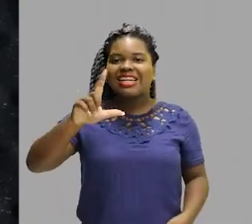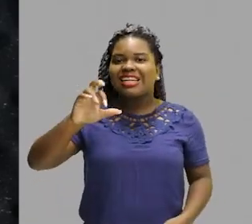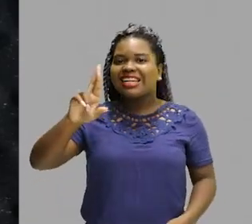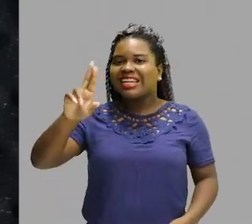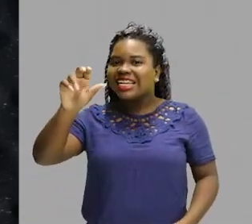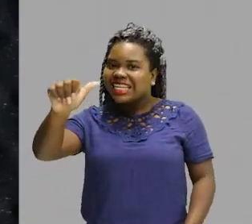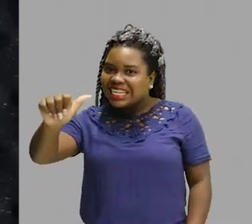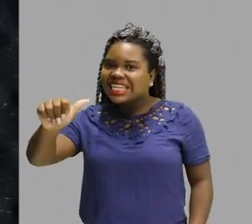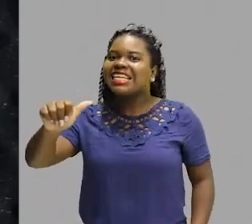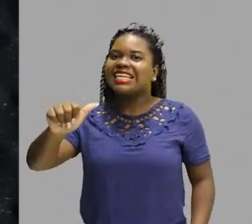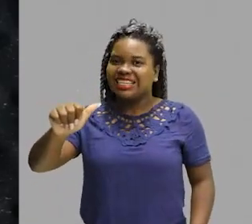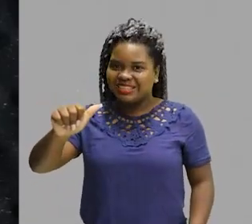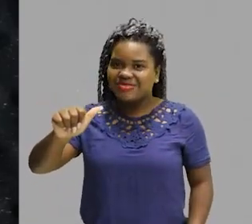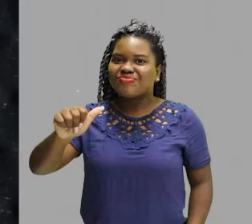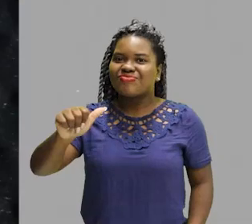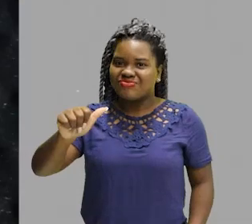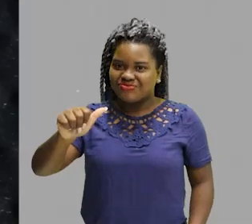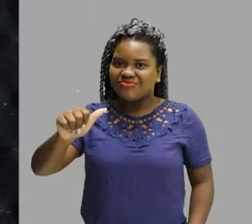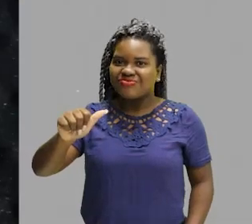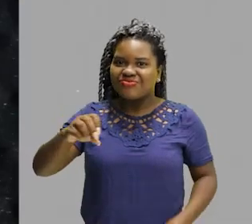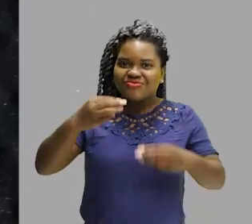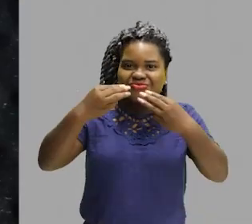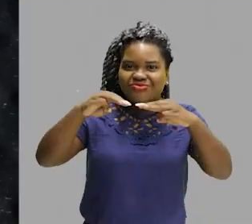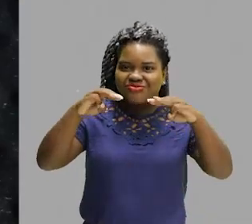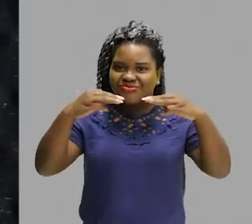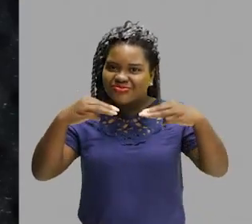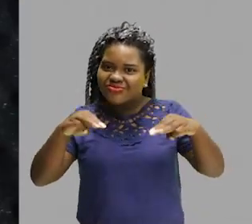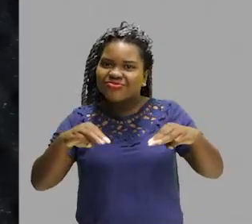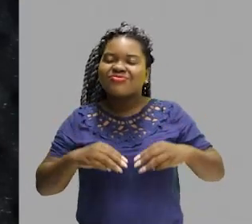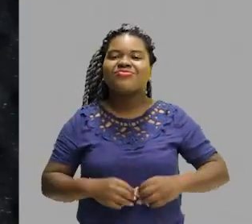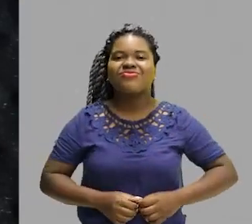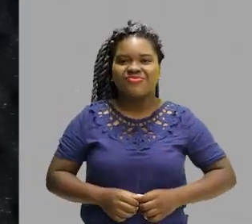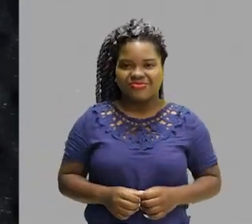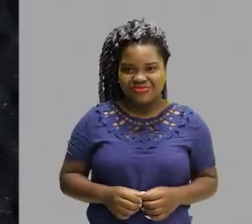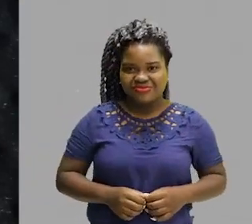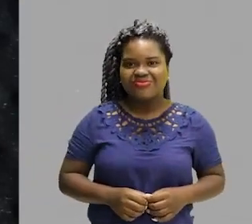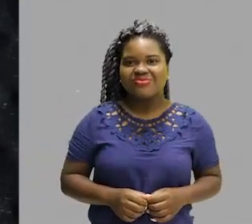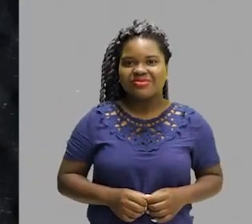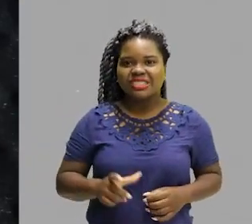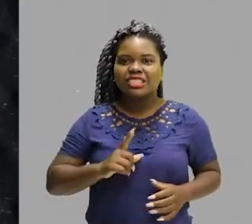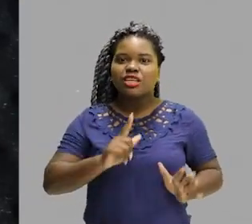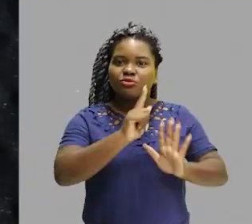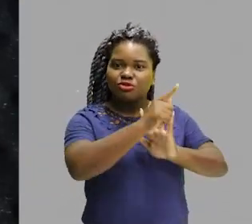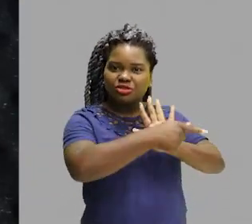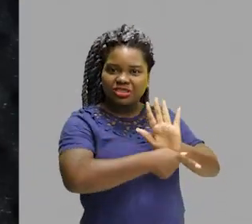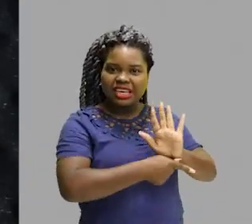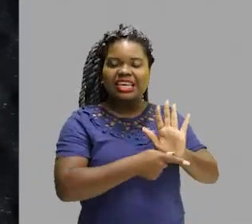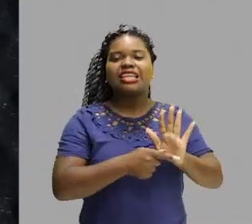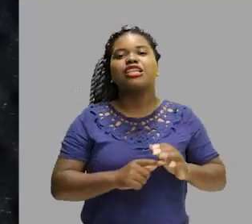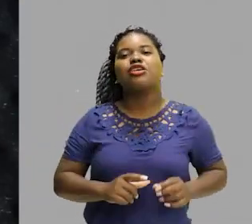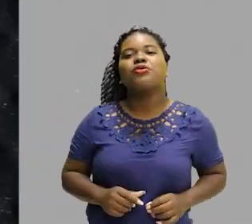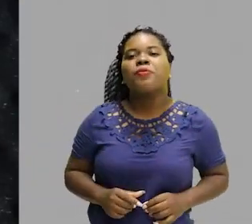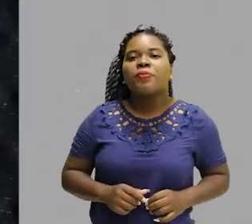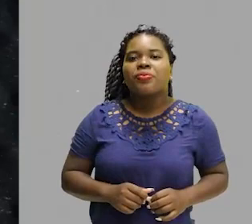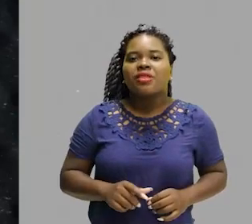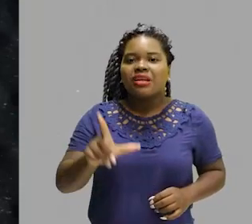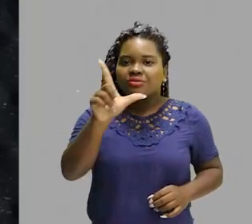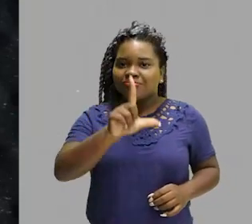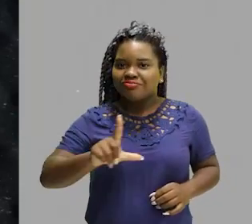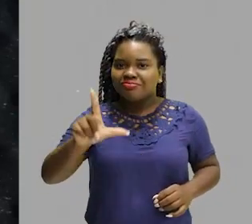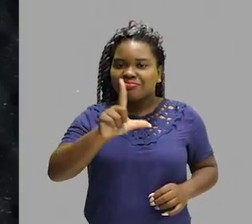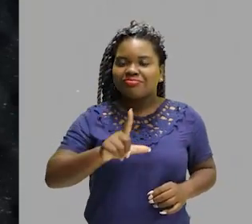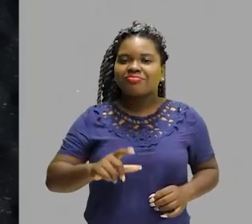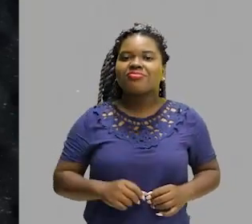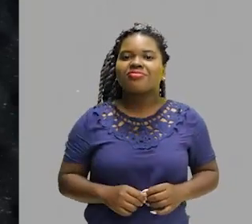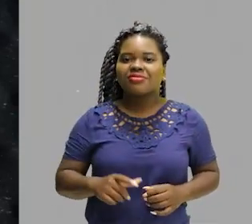né? O lirismo. O lirismo é que gênero literário, gêneros literários que nós estudamos. Tem o lírico, tem o épico, tem o dramático. E hoje a gente vai